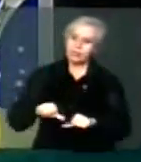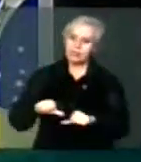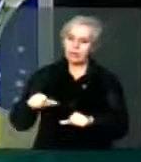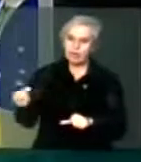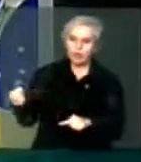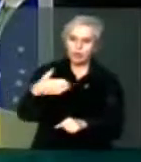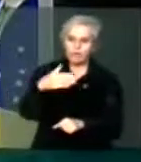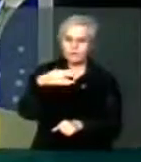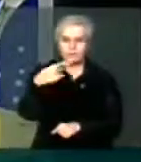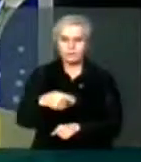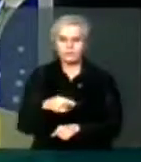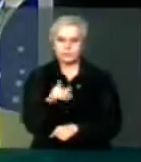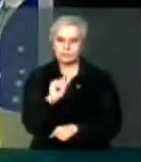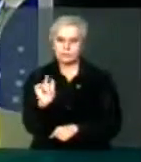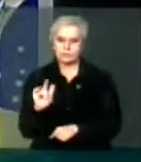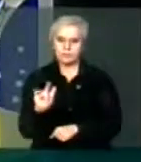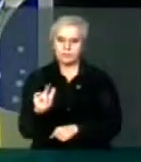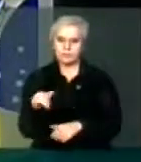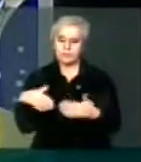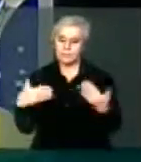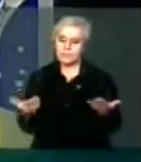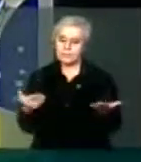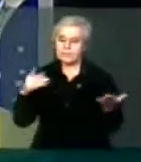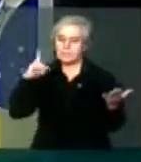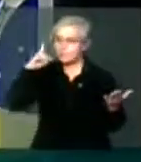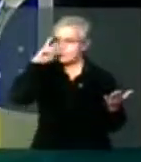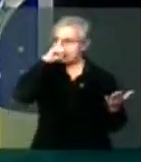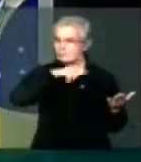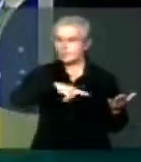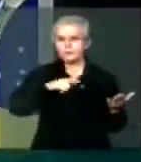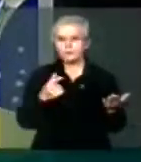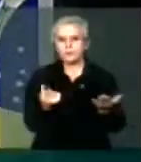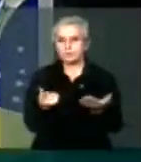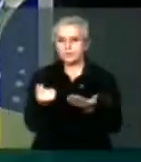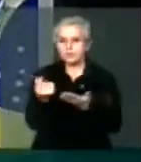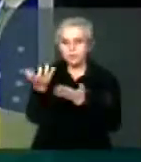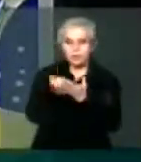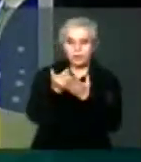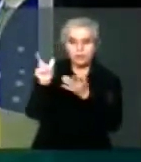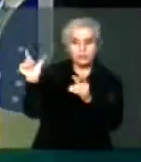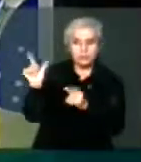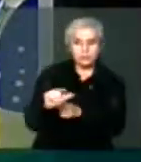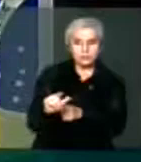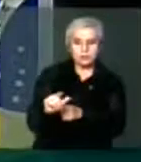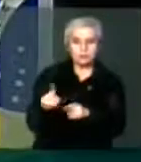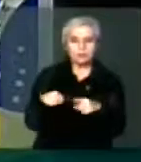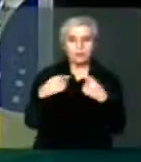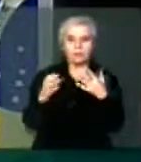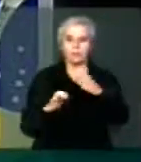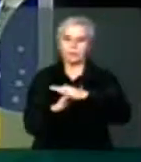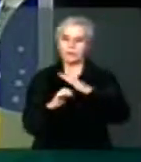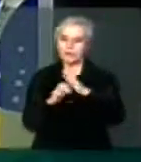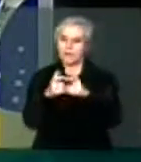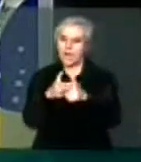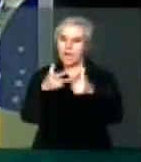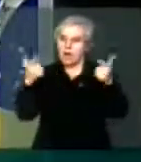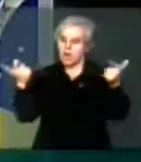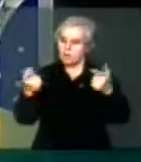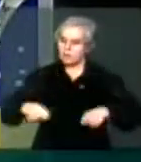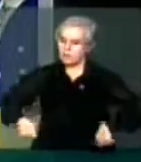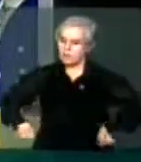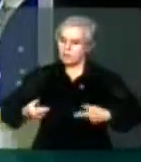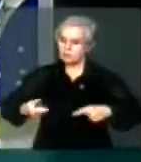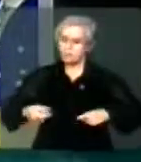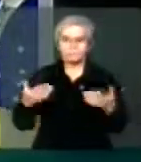no país. Segundo os analistas, é difícil ter queda de faturamento e, mesmo assim, as empresas aumentarem o dispêndio em